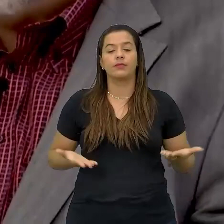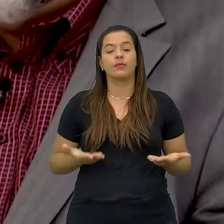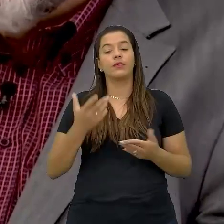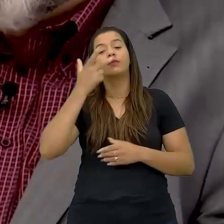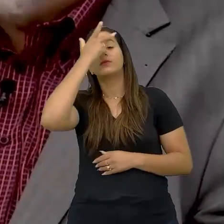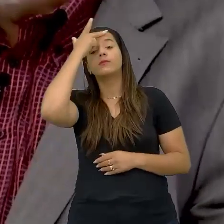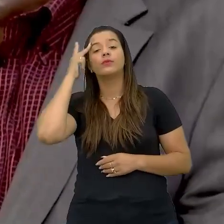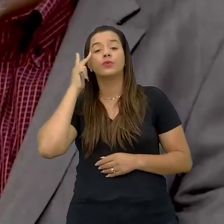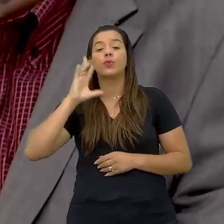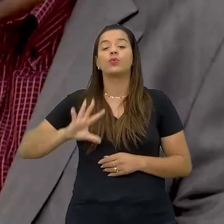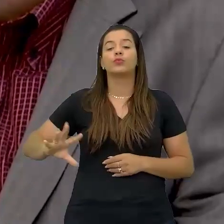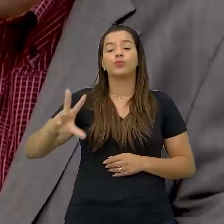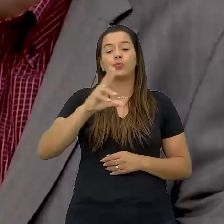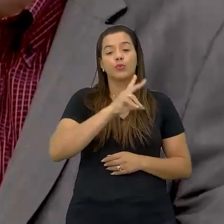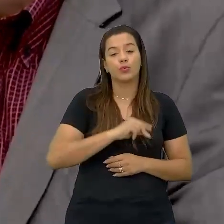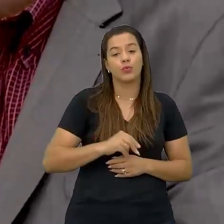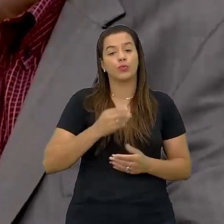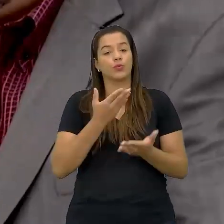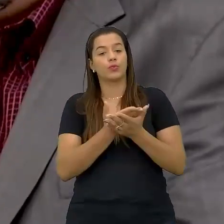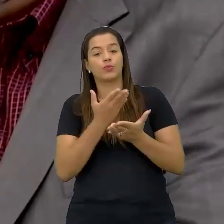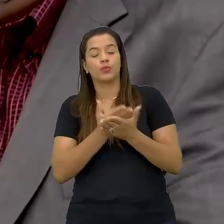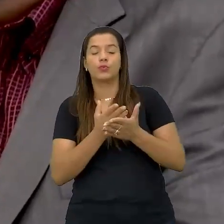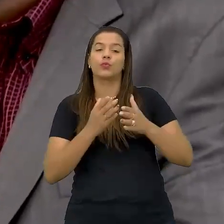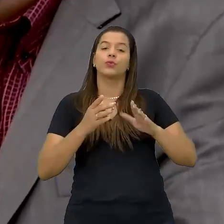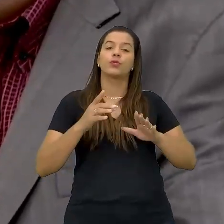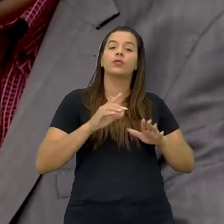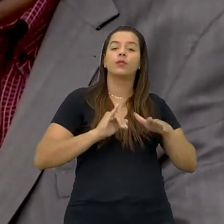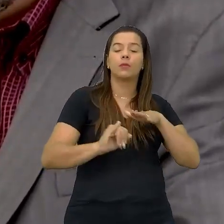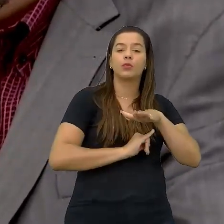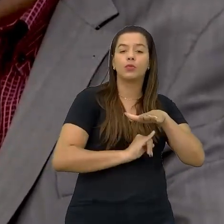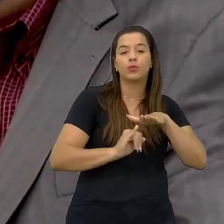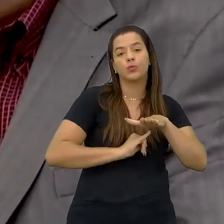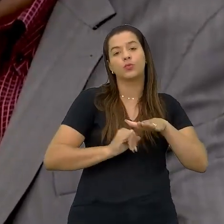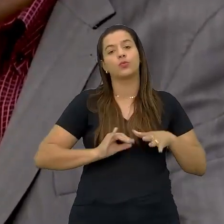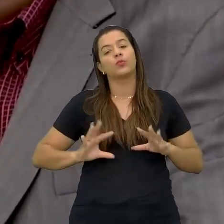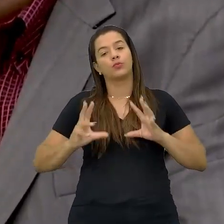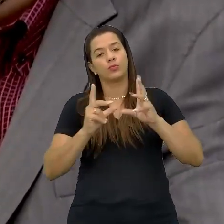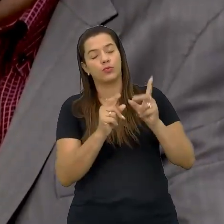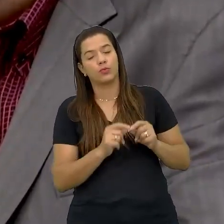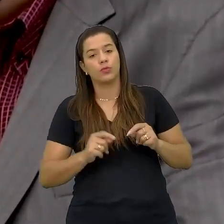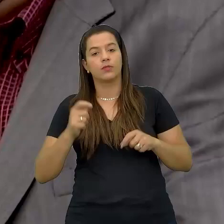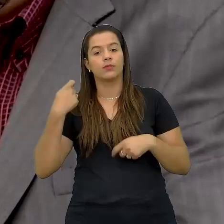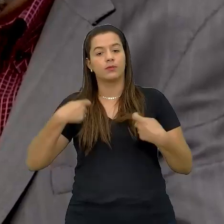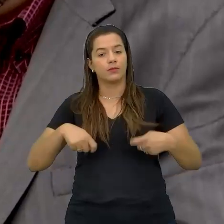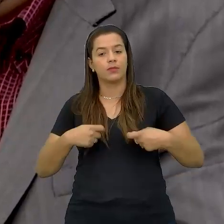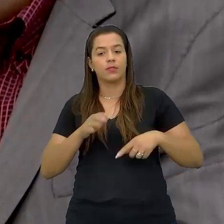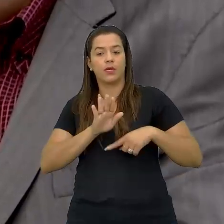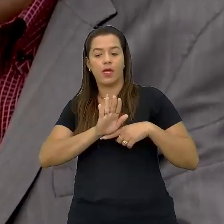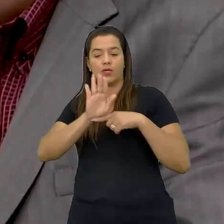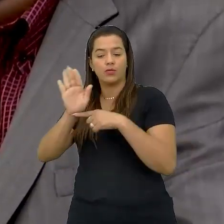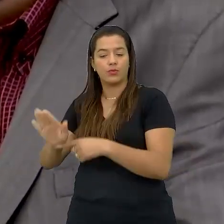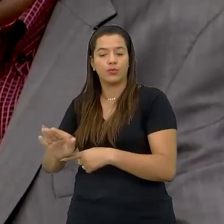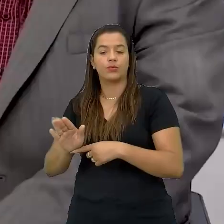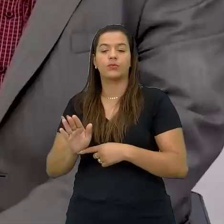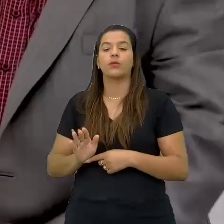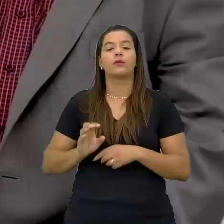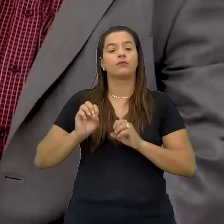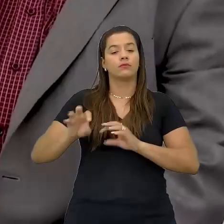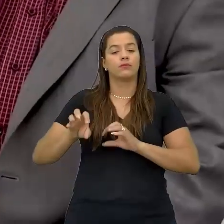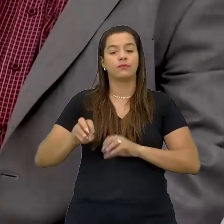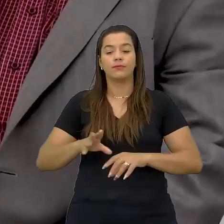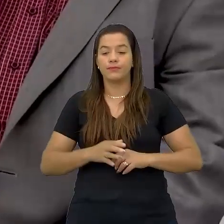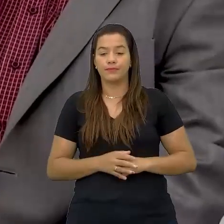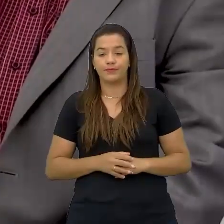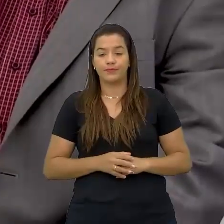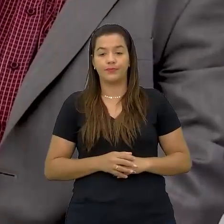pessoas, e por isso pessoas e instituições têm uma tarefa decisiva hoje de serem curadores, né, daquilo que nos importa.